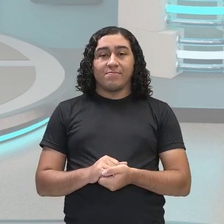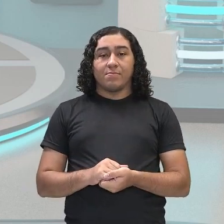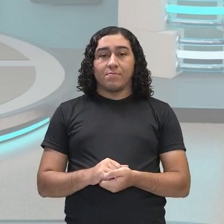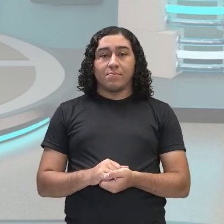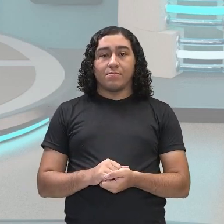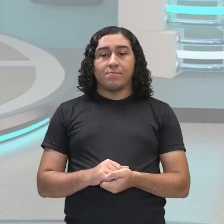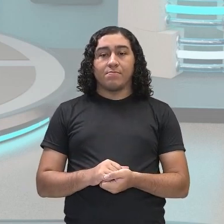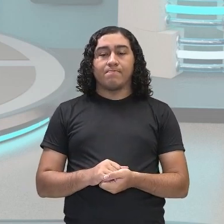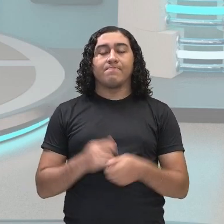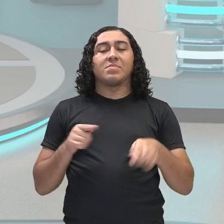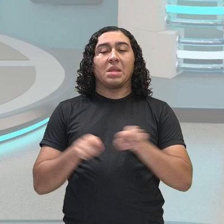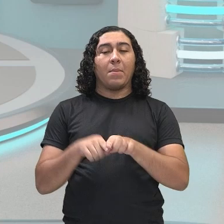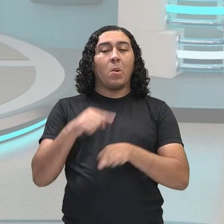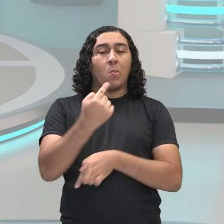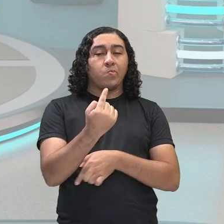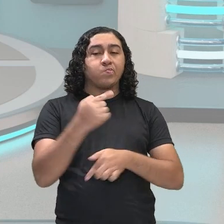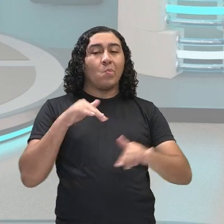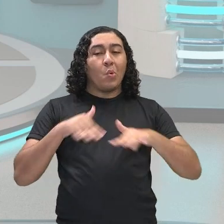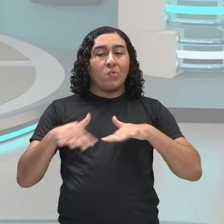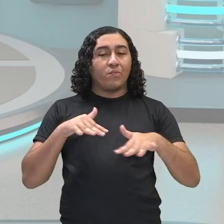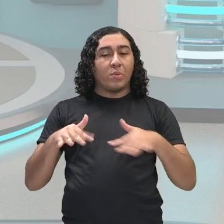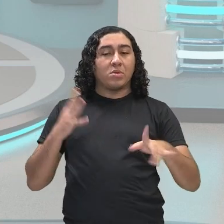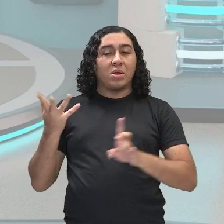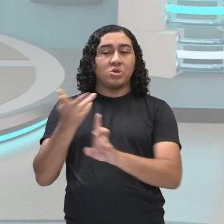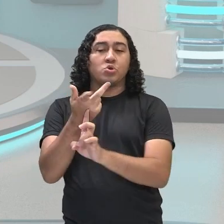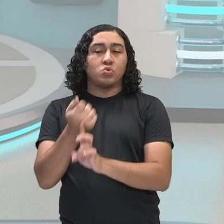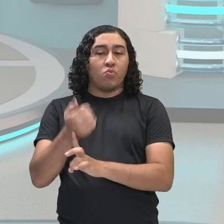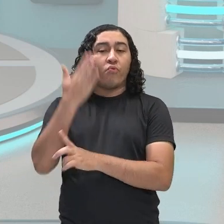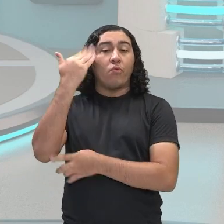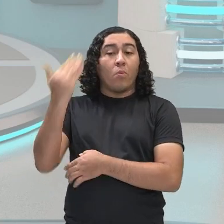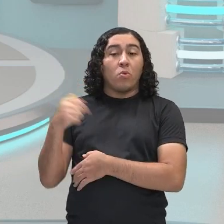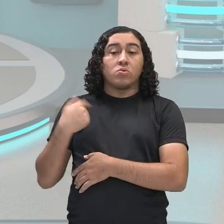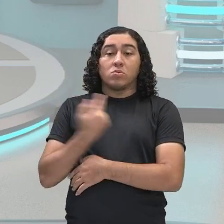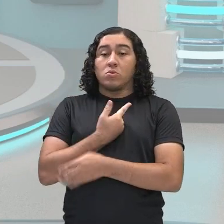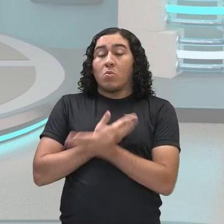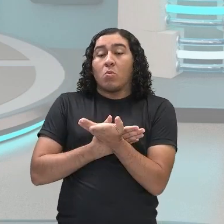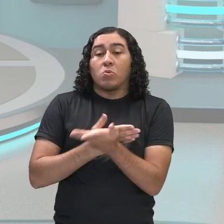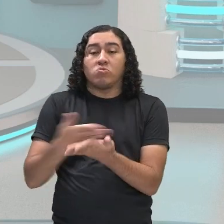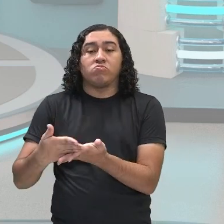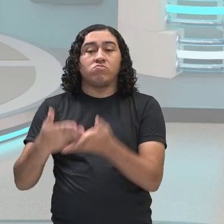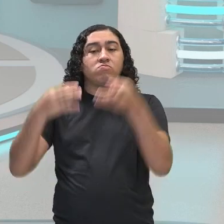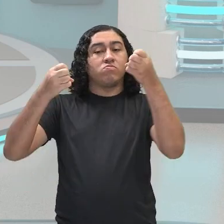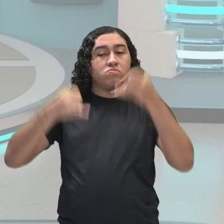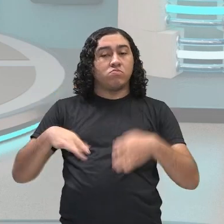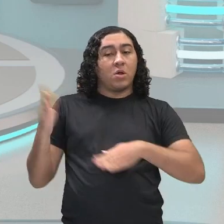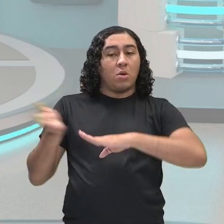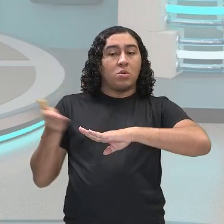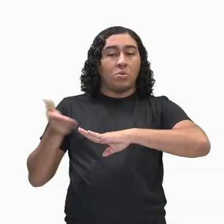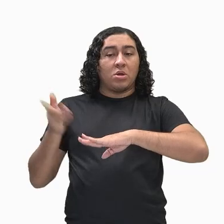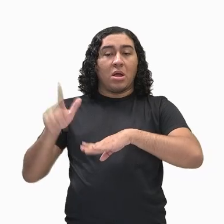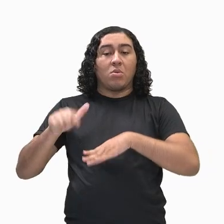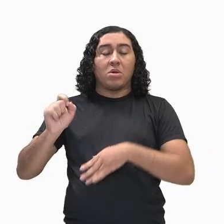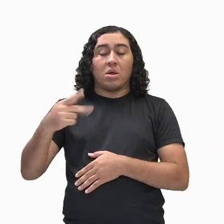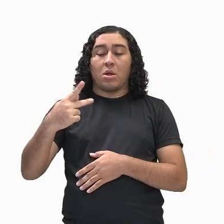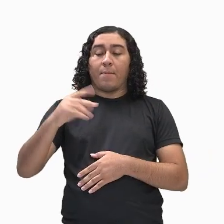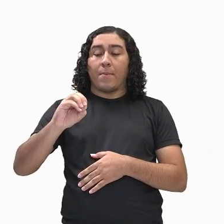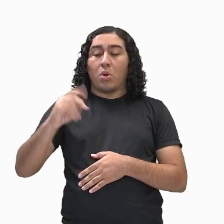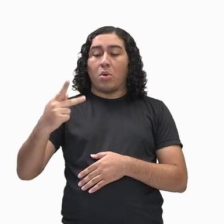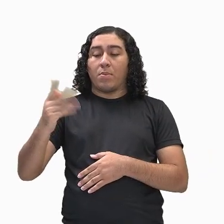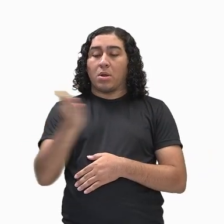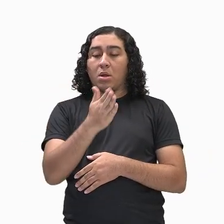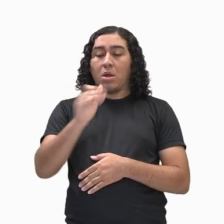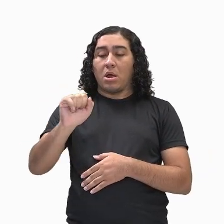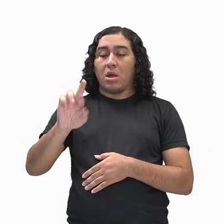dos movimentos artísticos que ficaram muito conhecidos quando a gente começou a falar sobre arte contemporânea foi a pop art. Vamos ver um pouco sobre